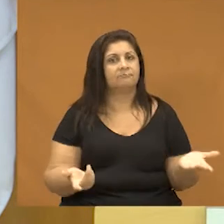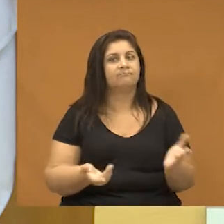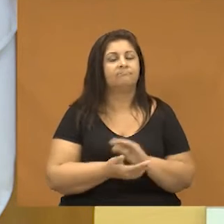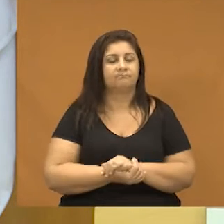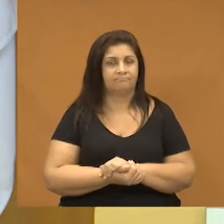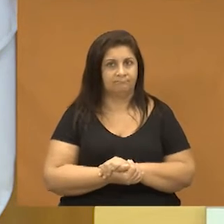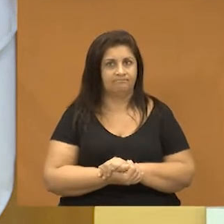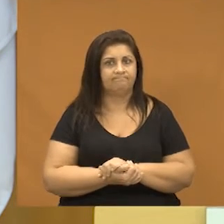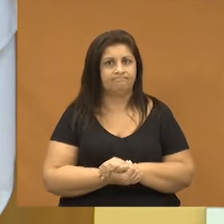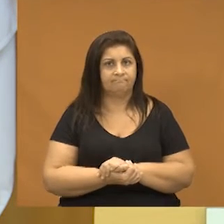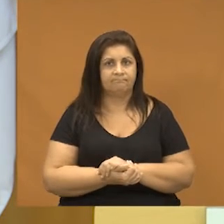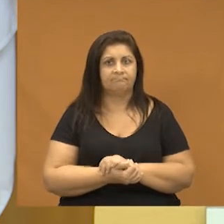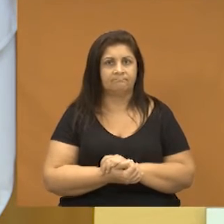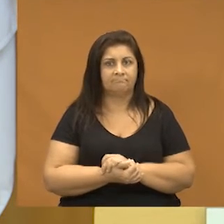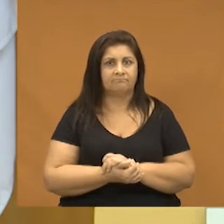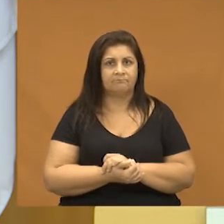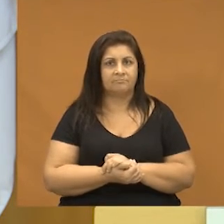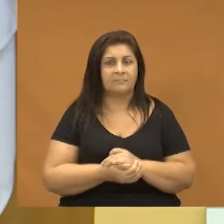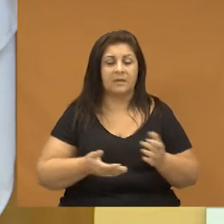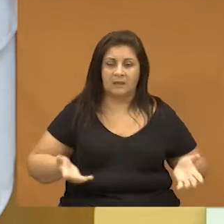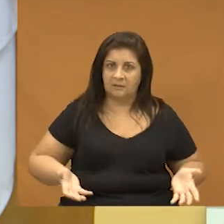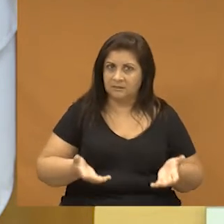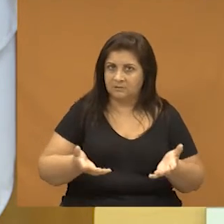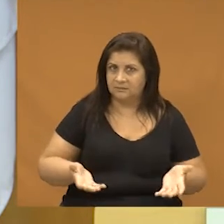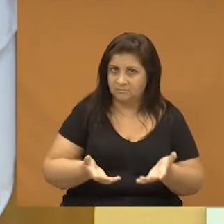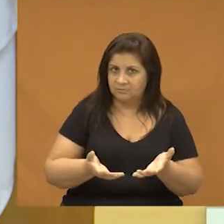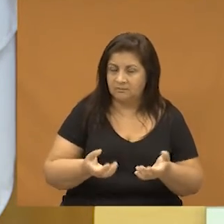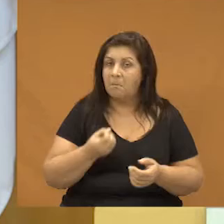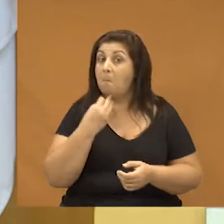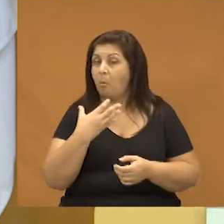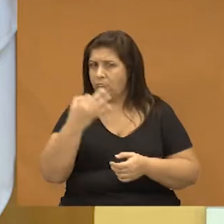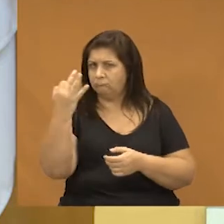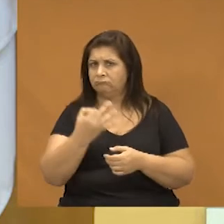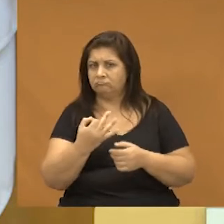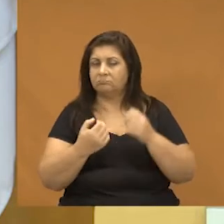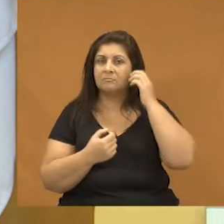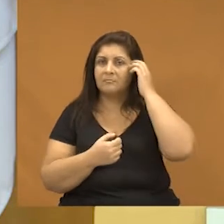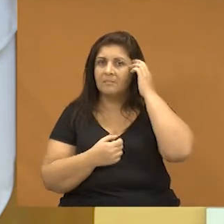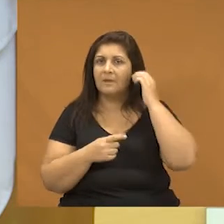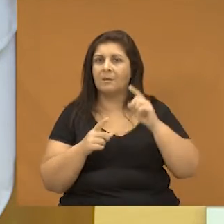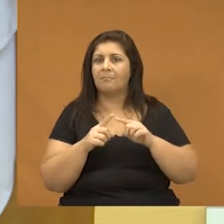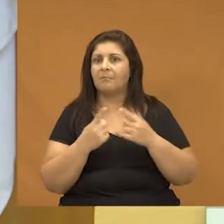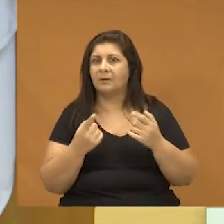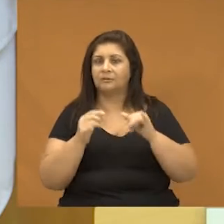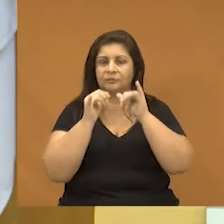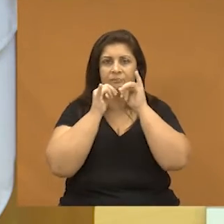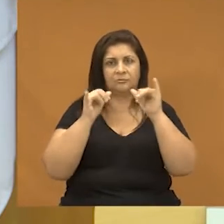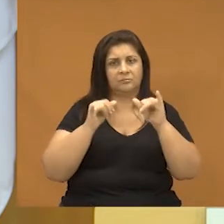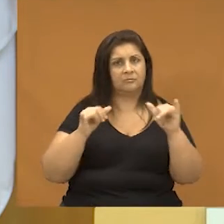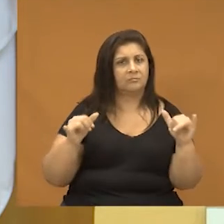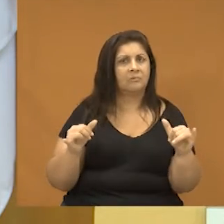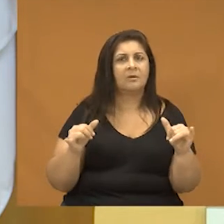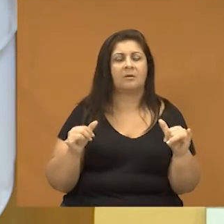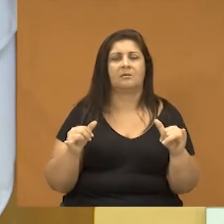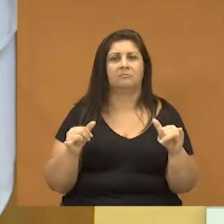tudo isso. Eu acho que a iniciativa, Aderbal, é excelente, mas divulgar, como